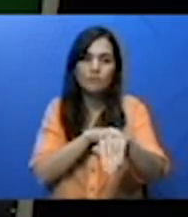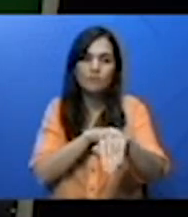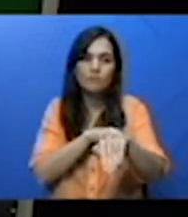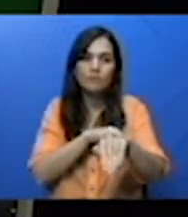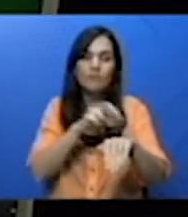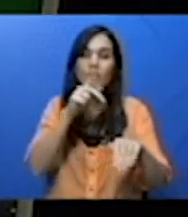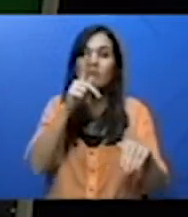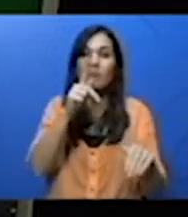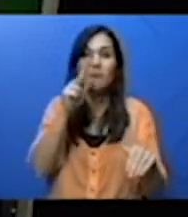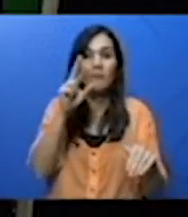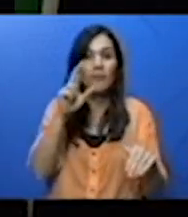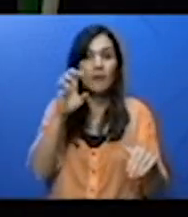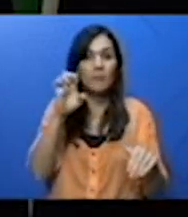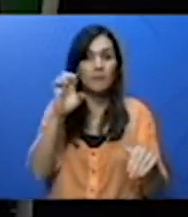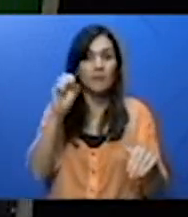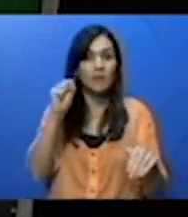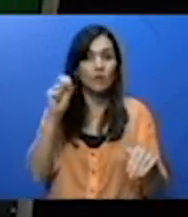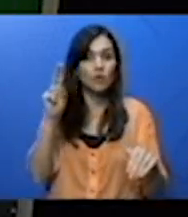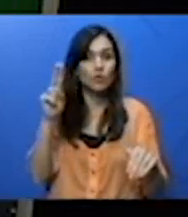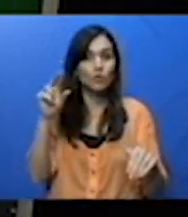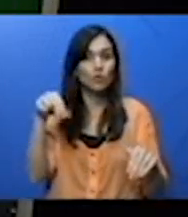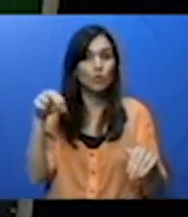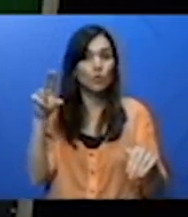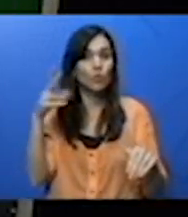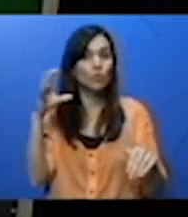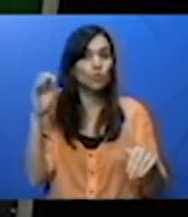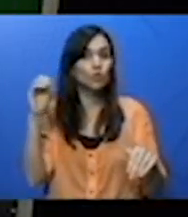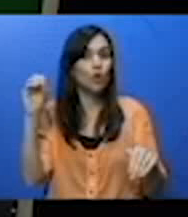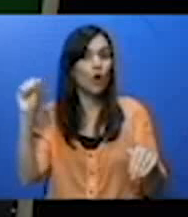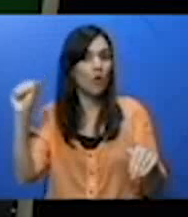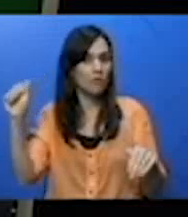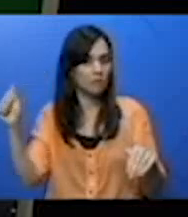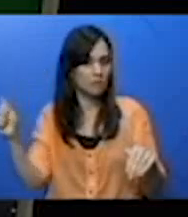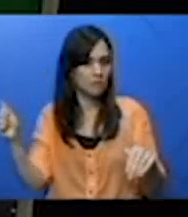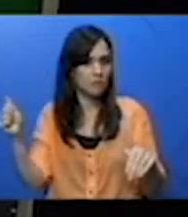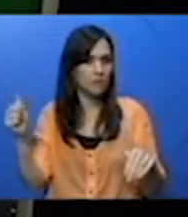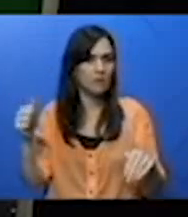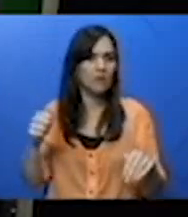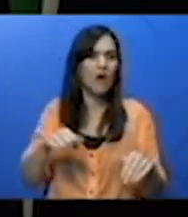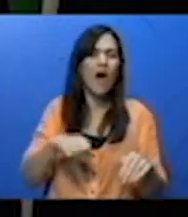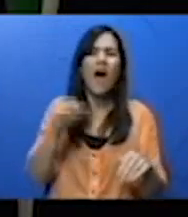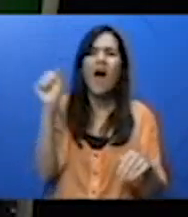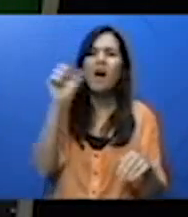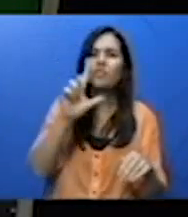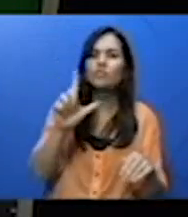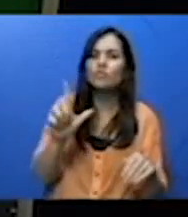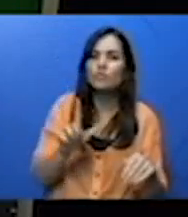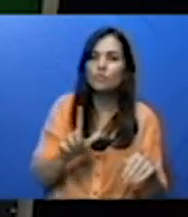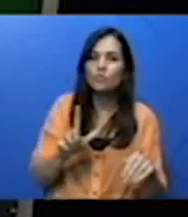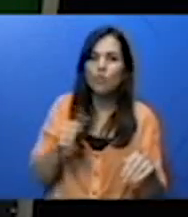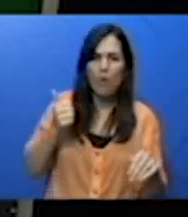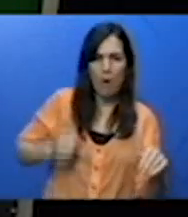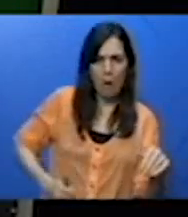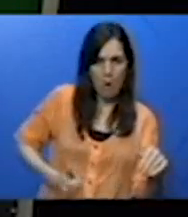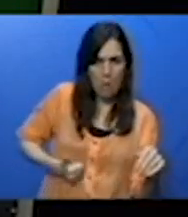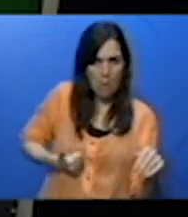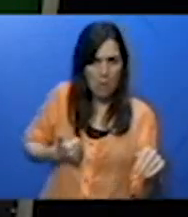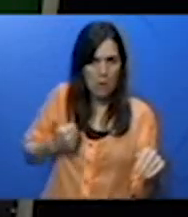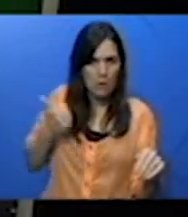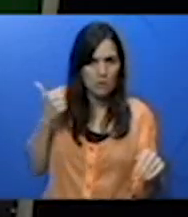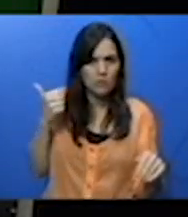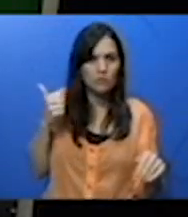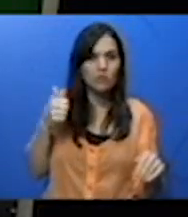presunçosa. De azul, arrogante. E de rosa, renitente.